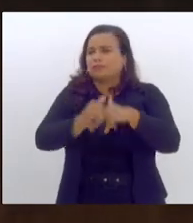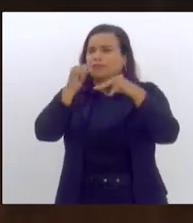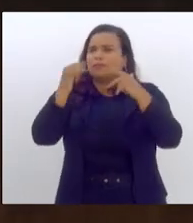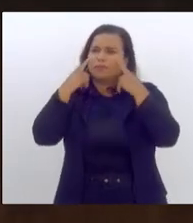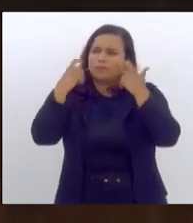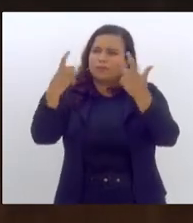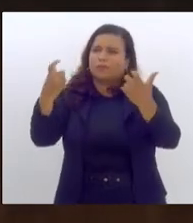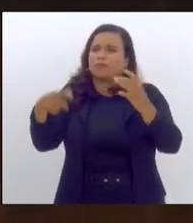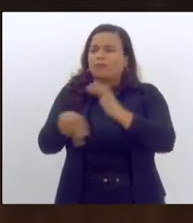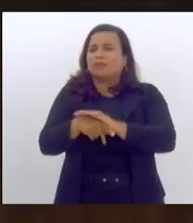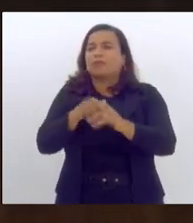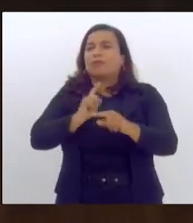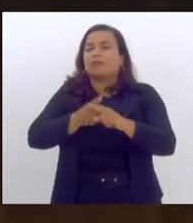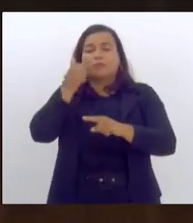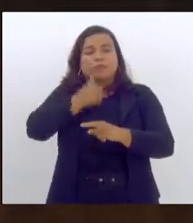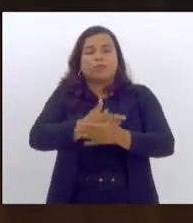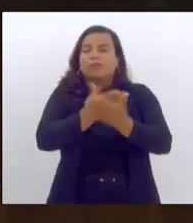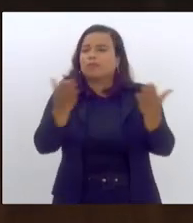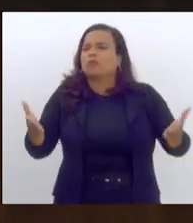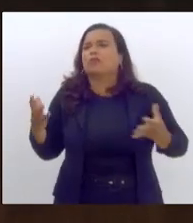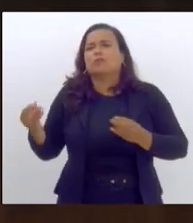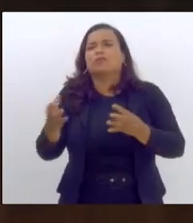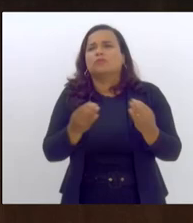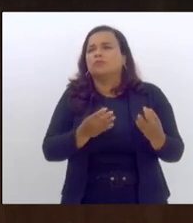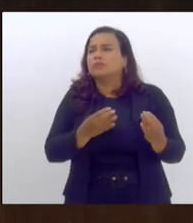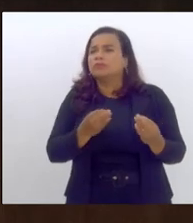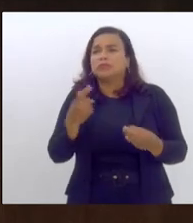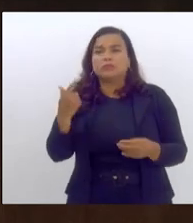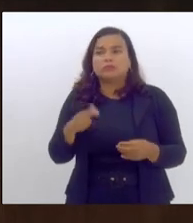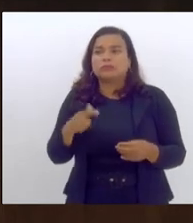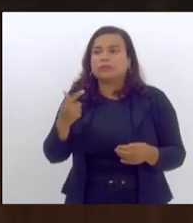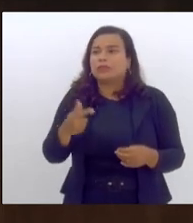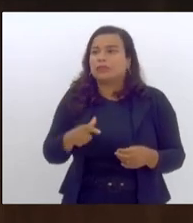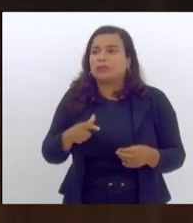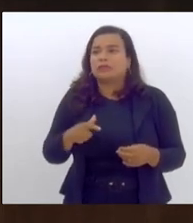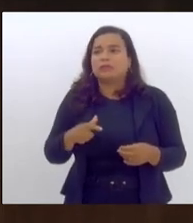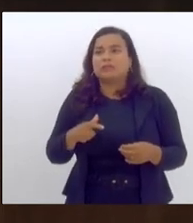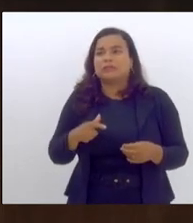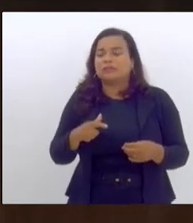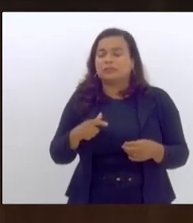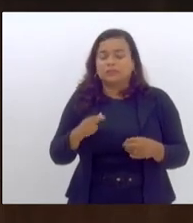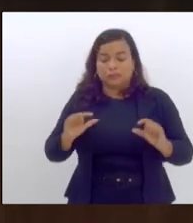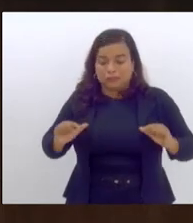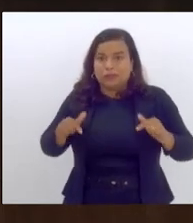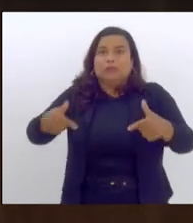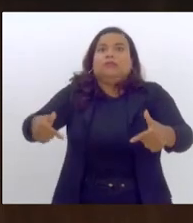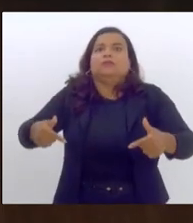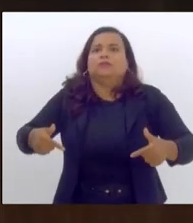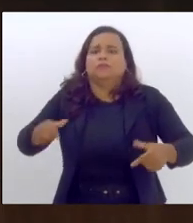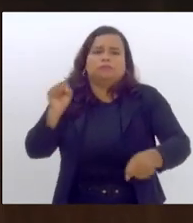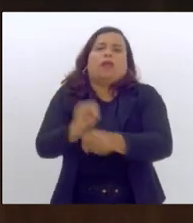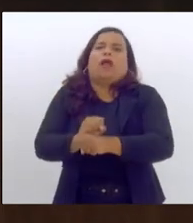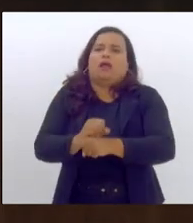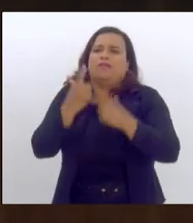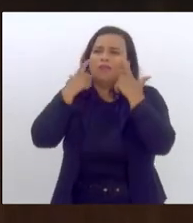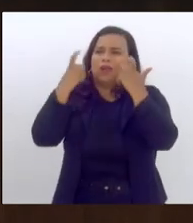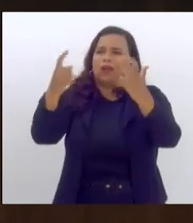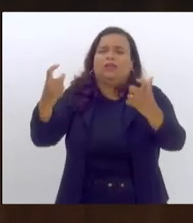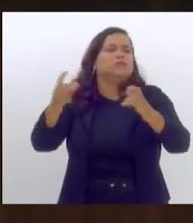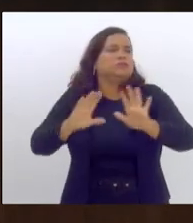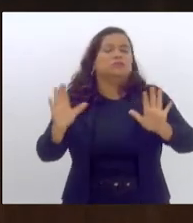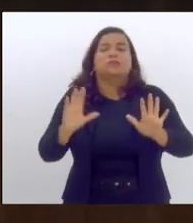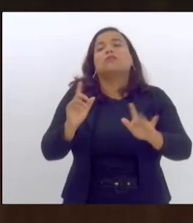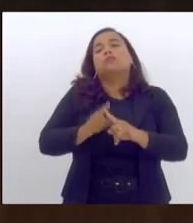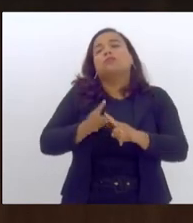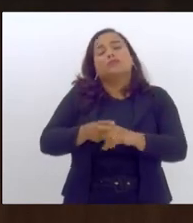violência, porque muitas mulheres não rompem com o ciclo de violência ao qual elas são submetidas,